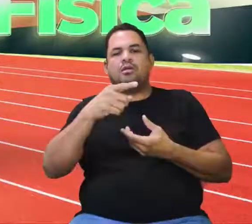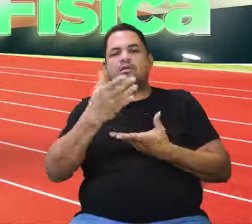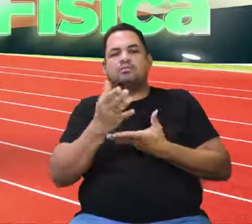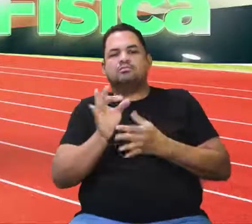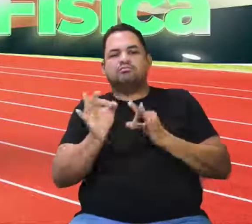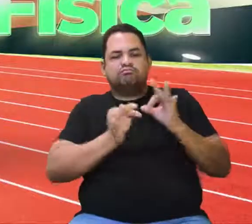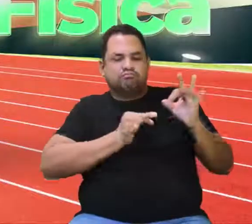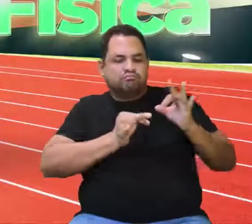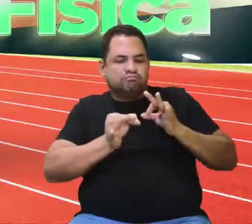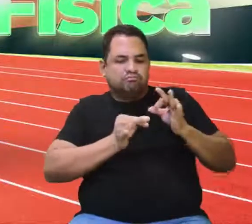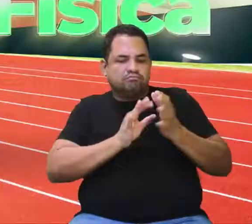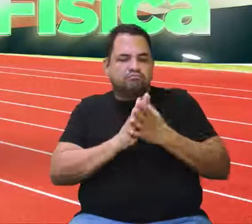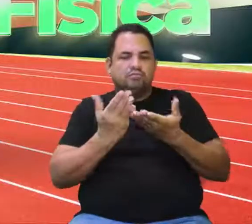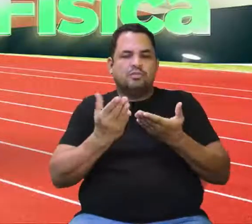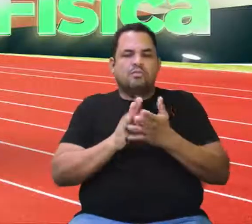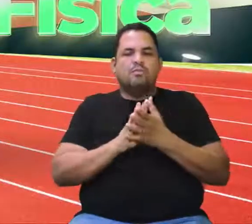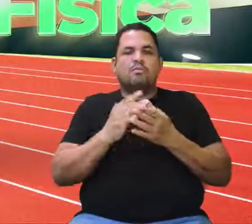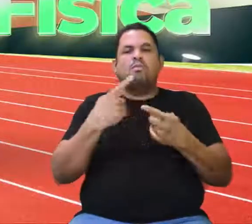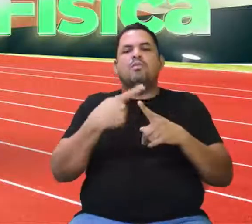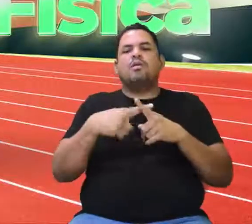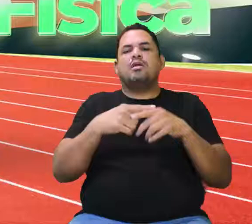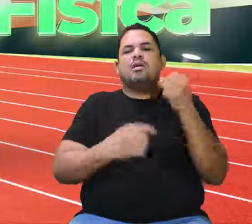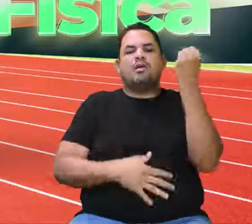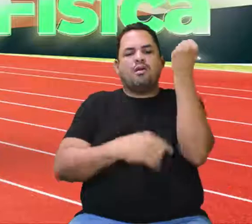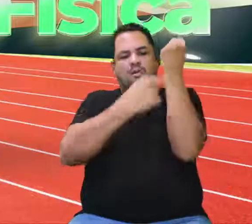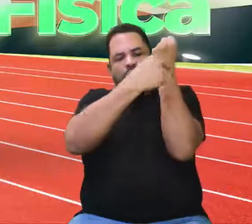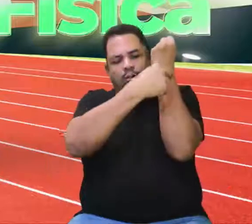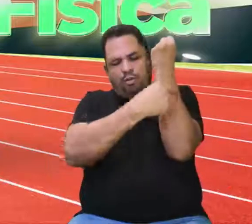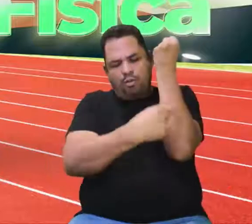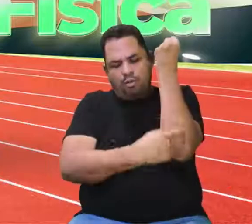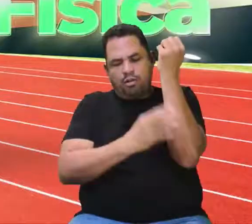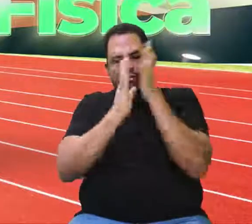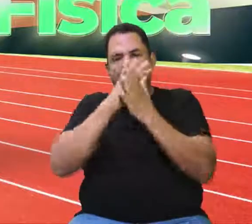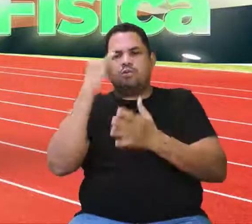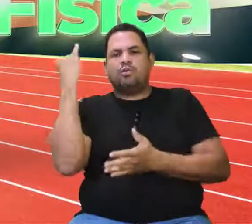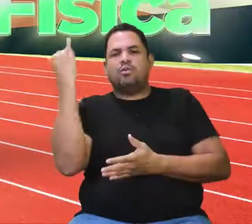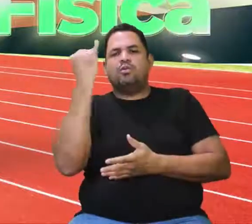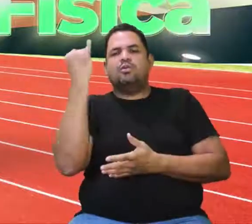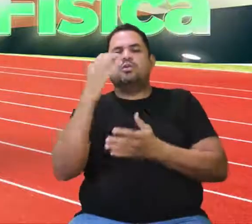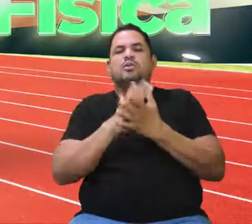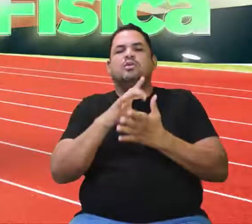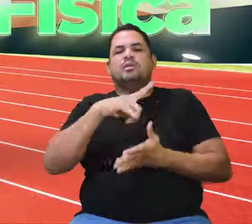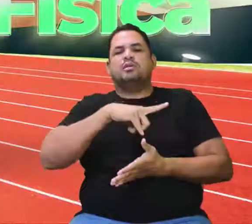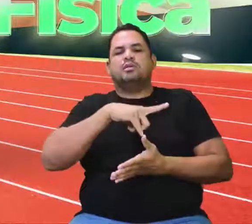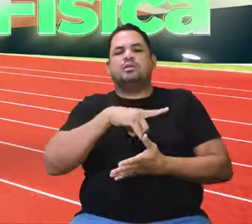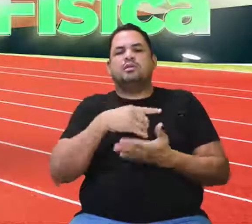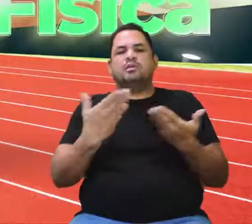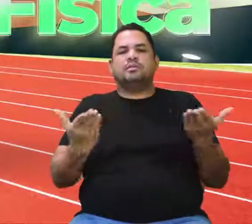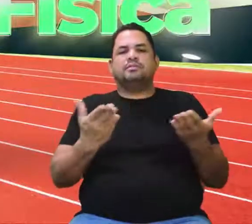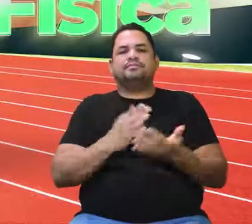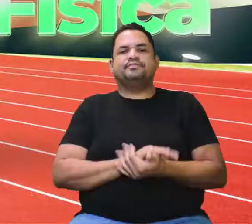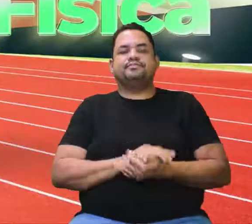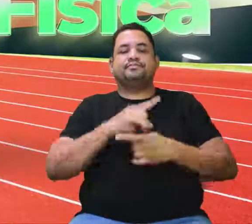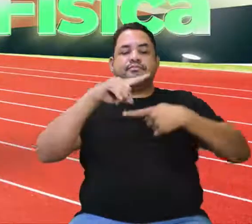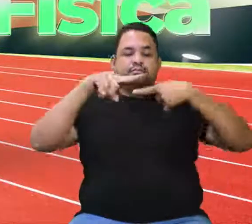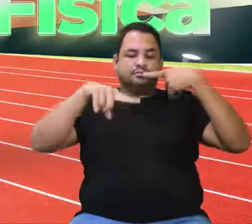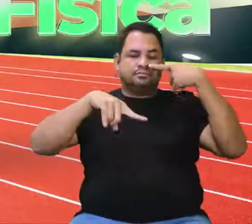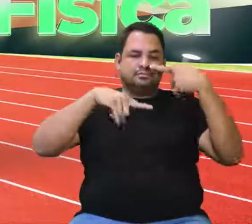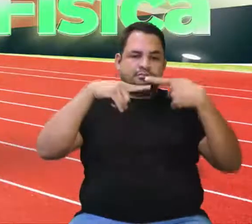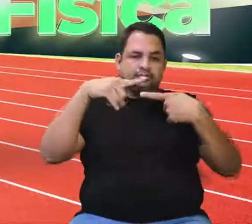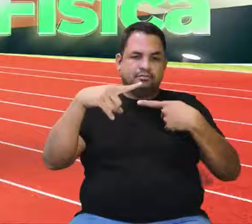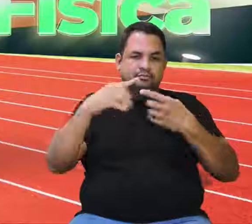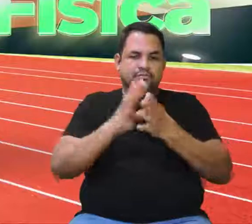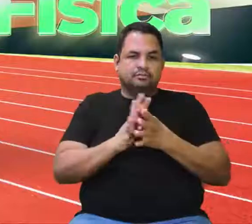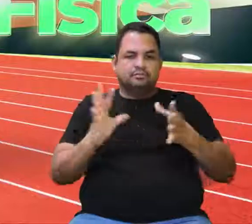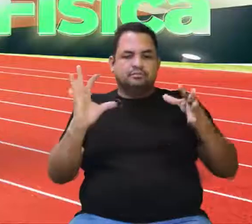dessa formação, o porquê que a coluna é tão importante, o que compõe essa coluna vertebral. E aí, depois, nós